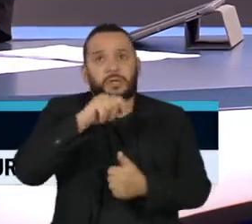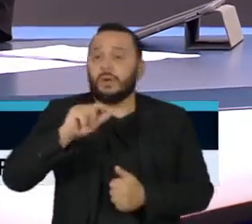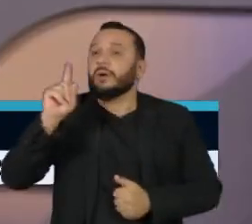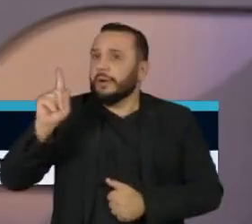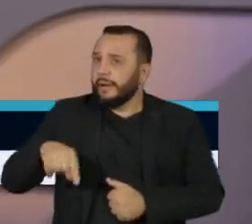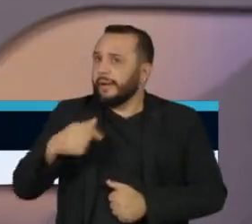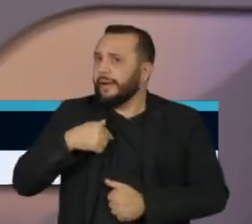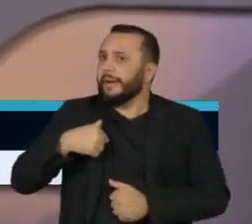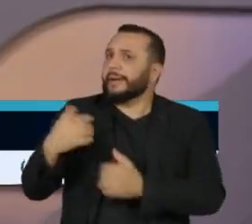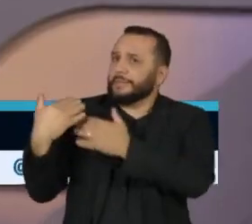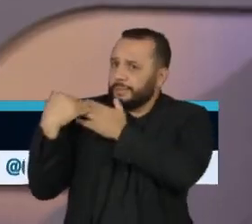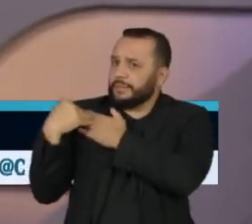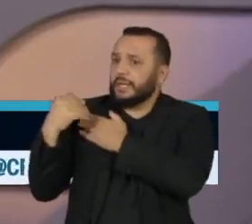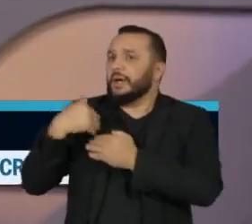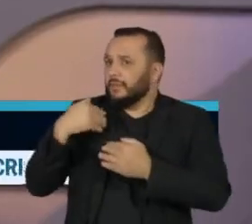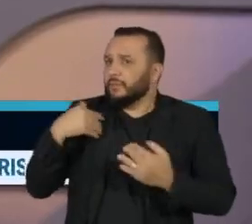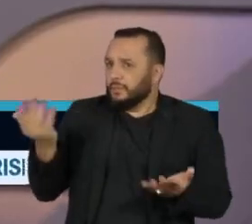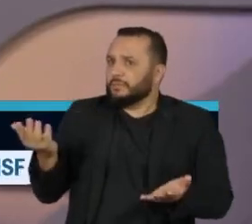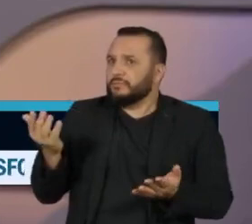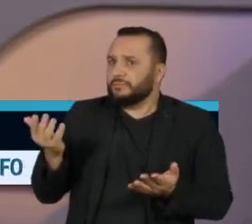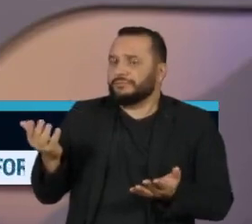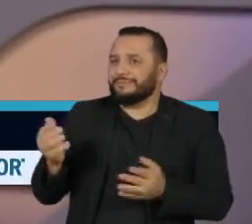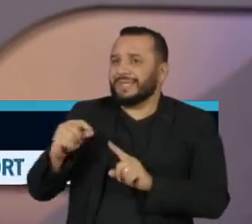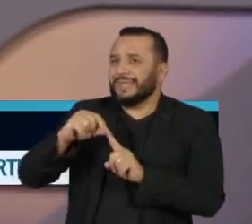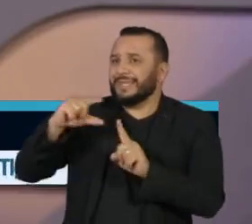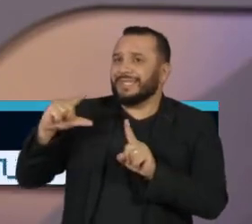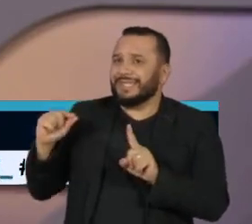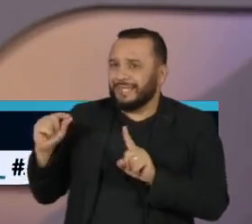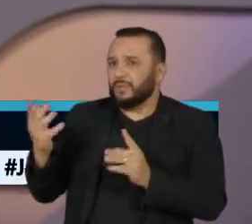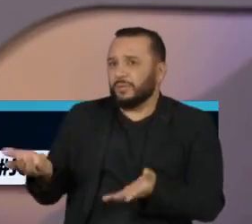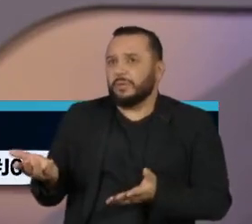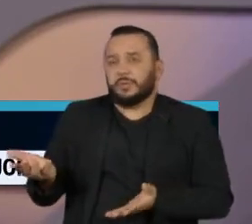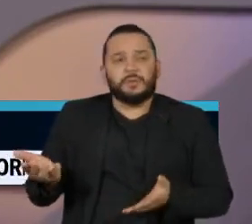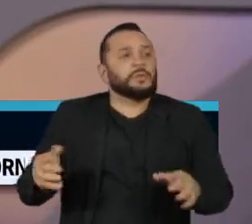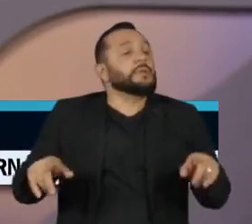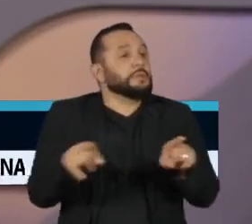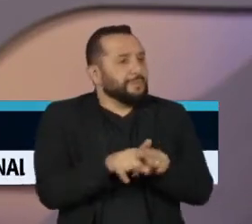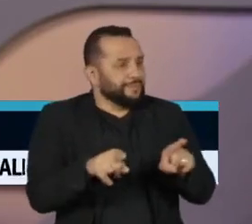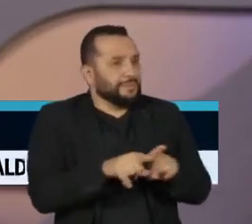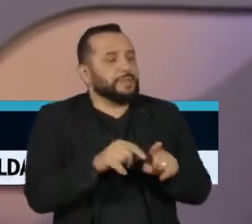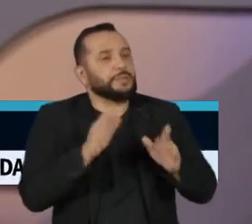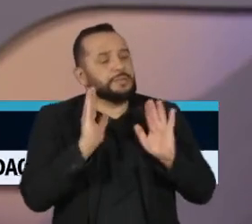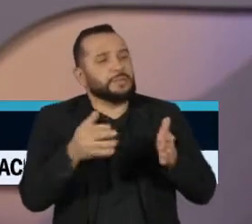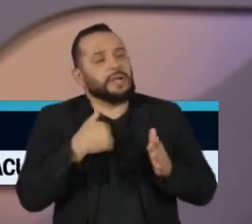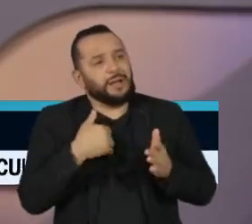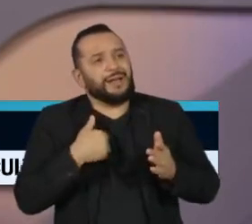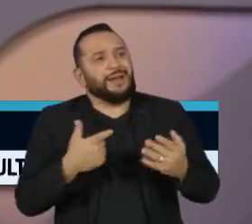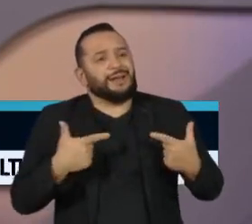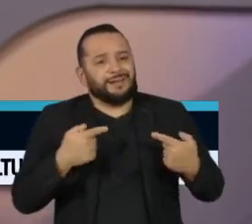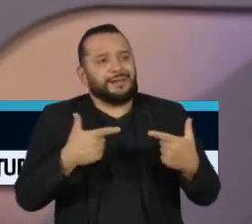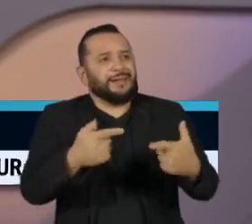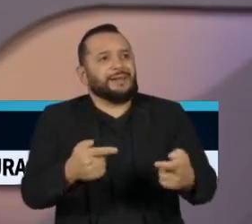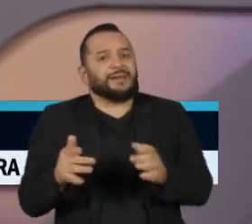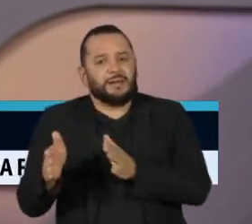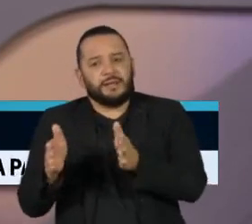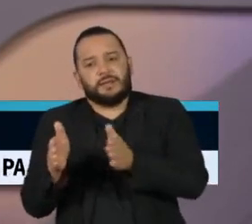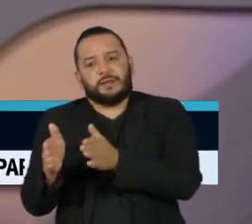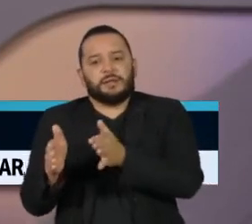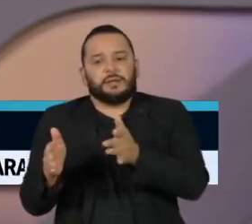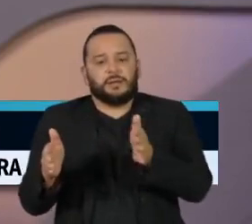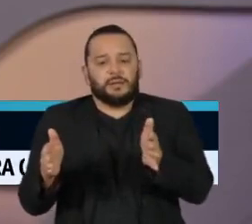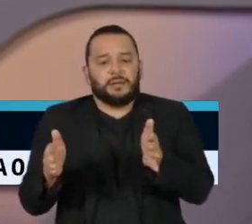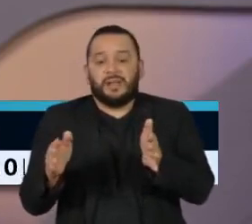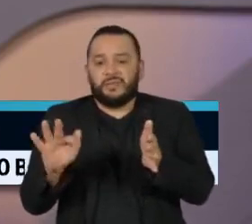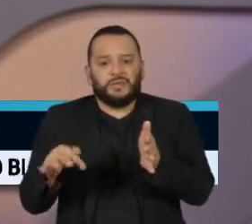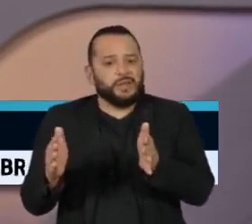Europa. Exatamente. Exato. Então, é muito triste, né? É uma guerra que já está excedendo o prazo inicial que nós pensávamos.